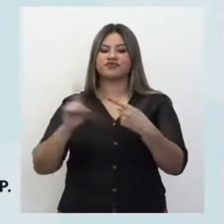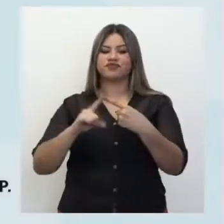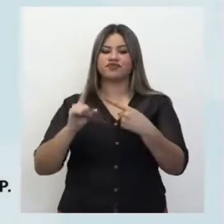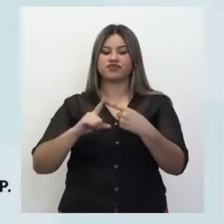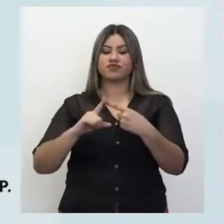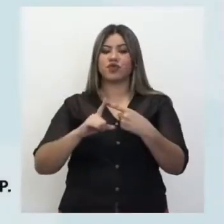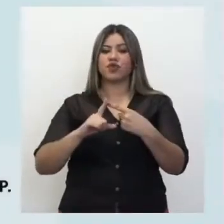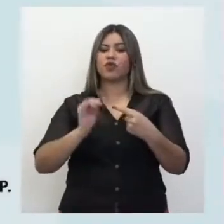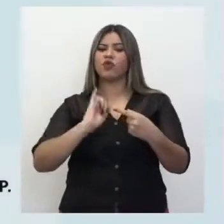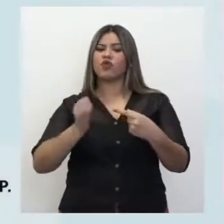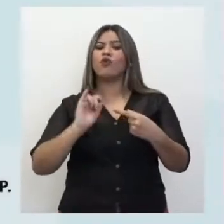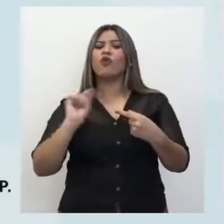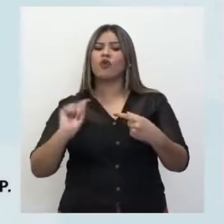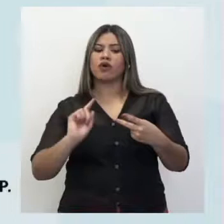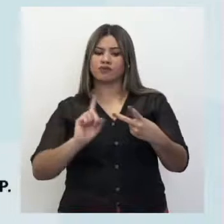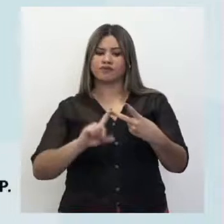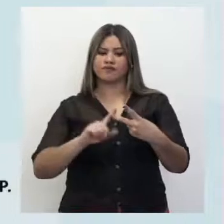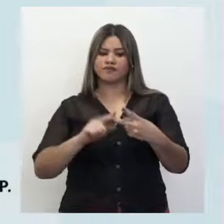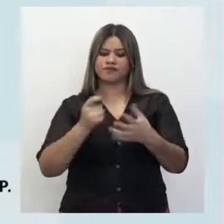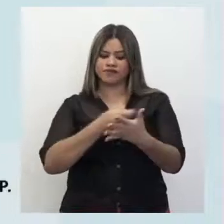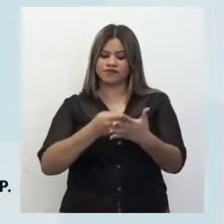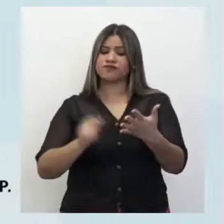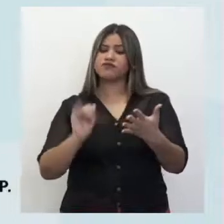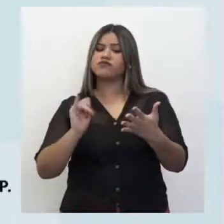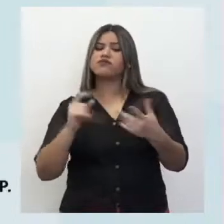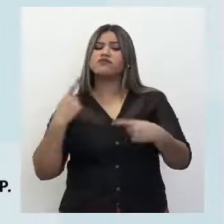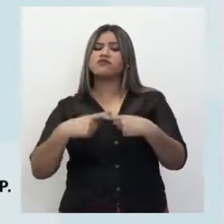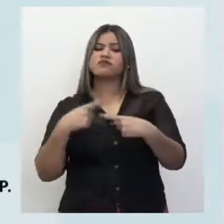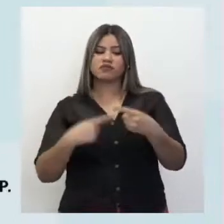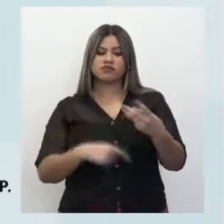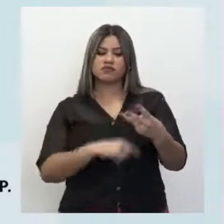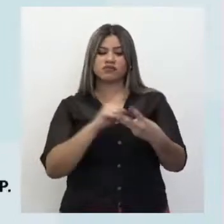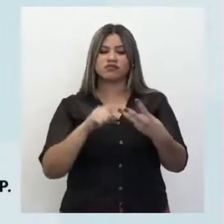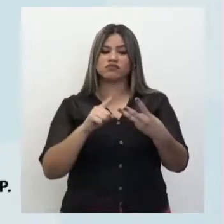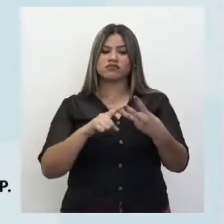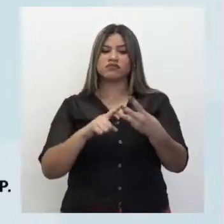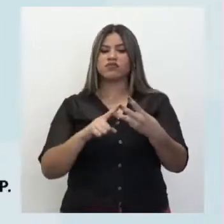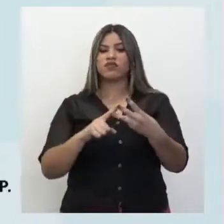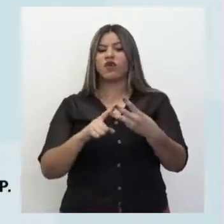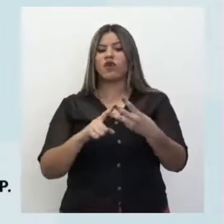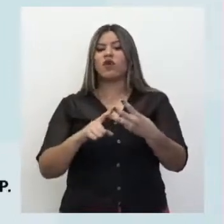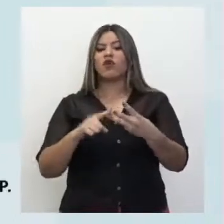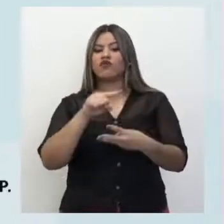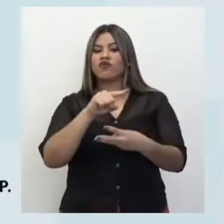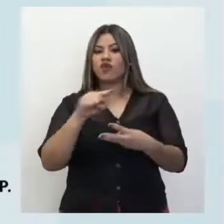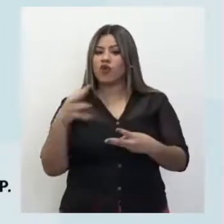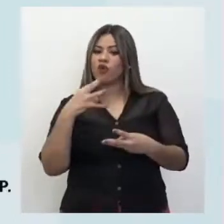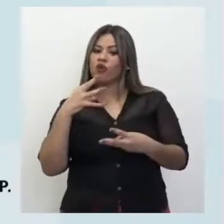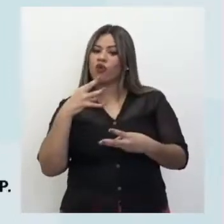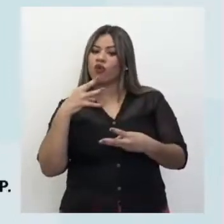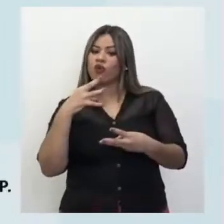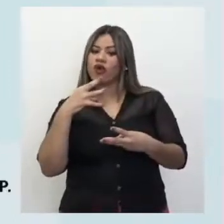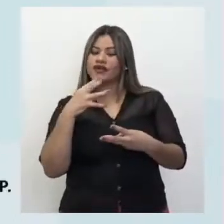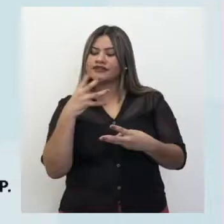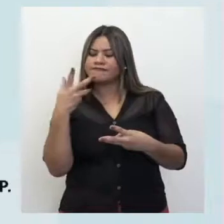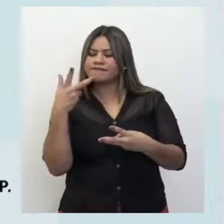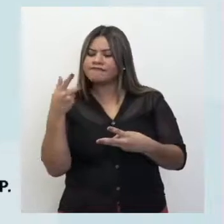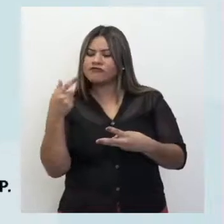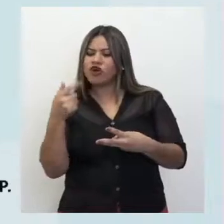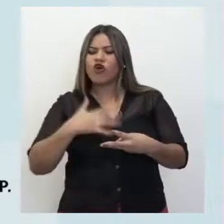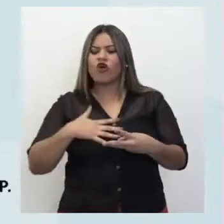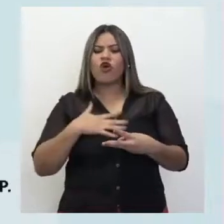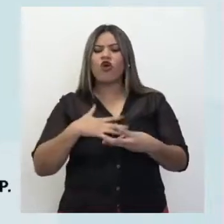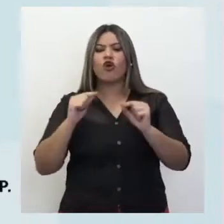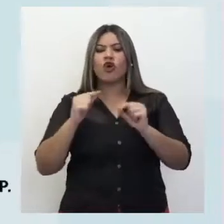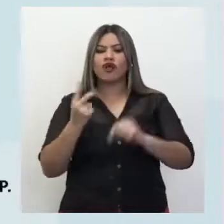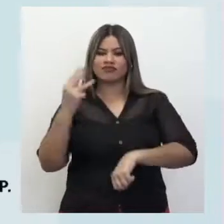A segunda, por que alguém escreve um conto? E terceira, cite um conto que o envolveu. Vamos